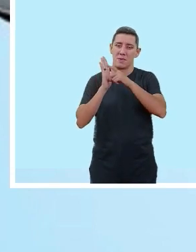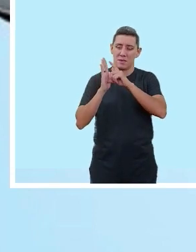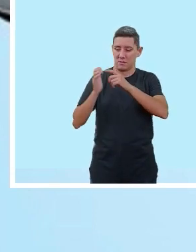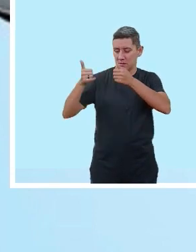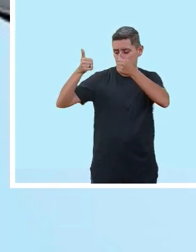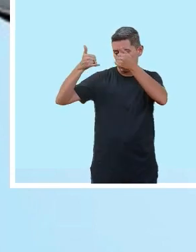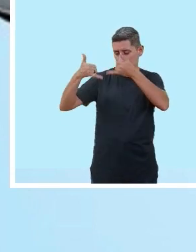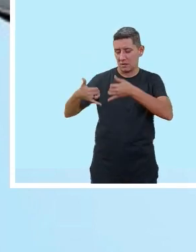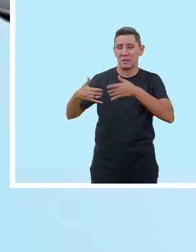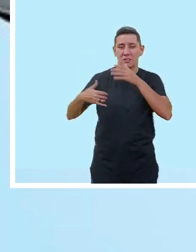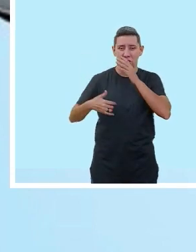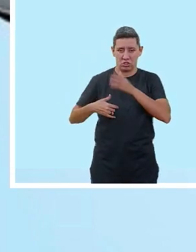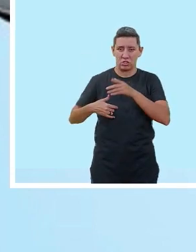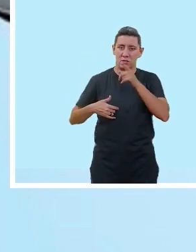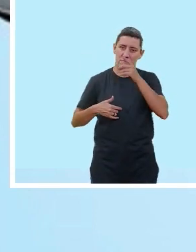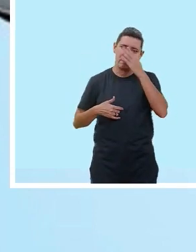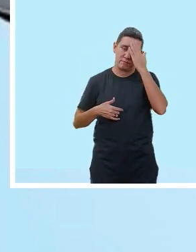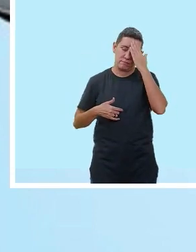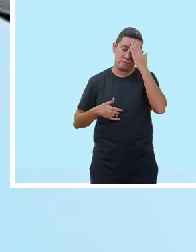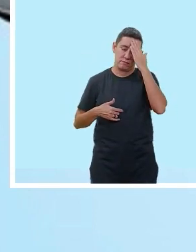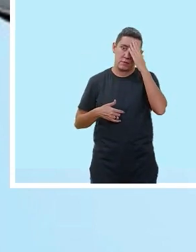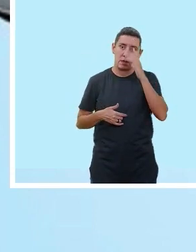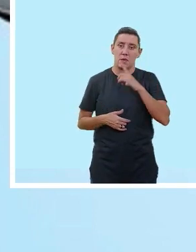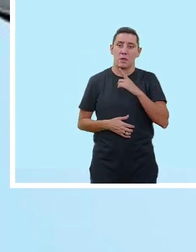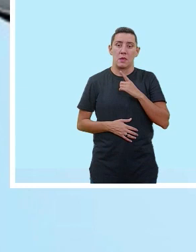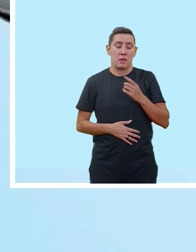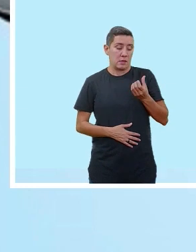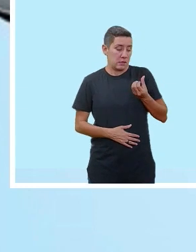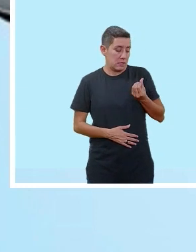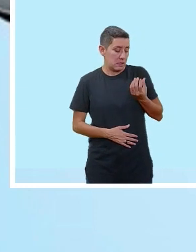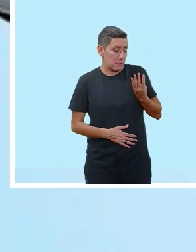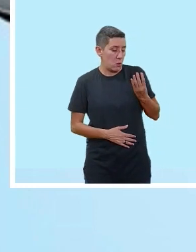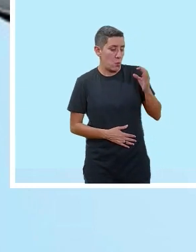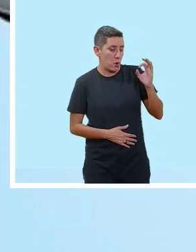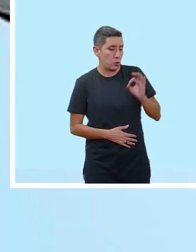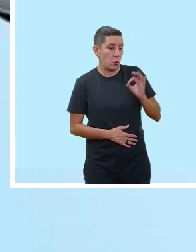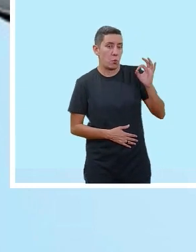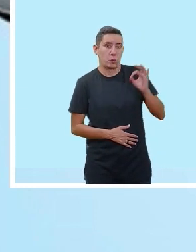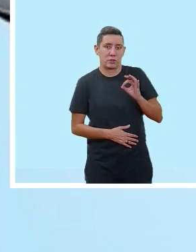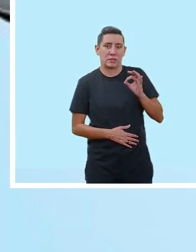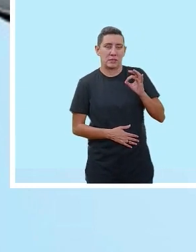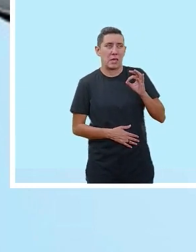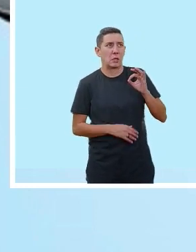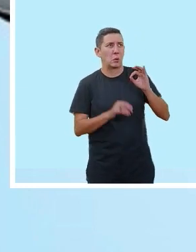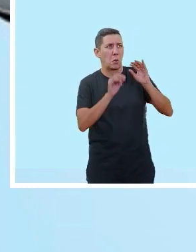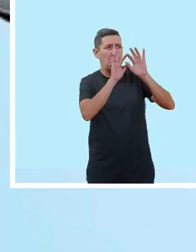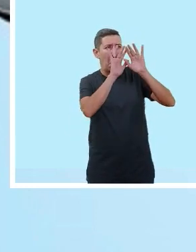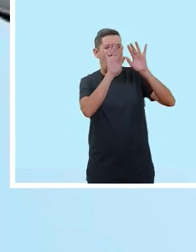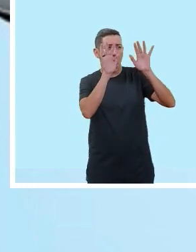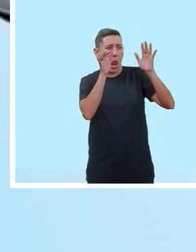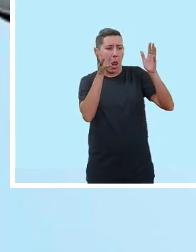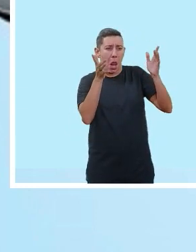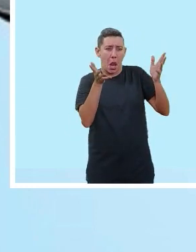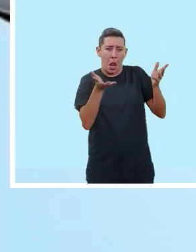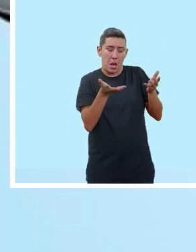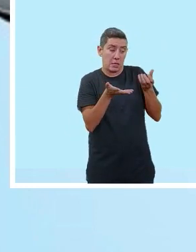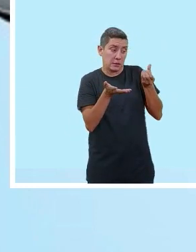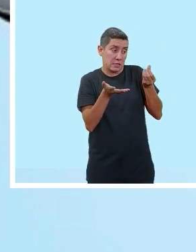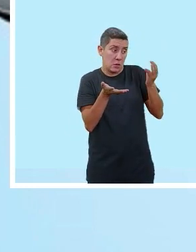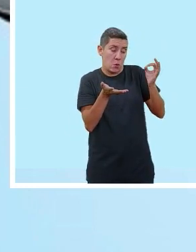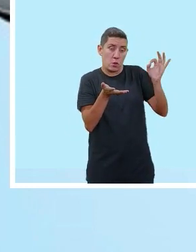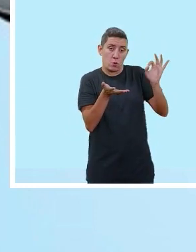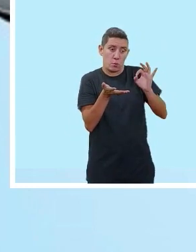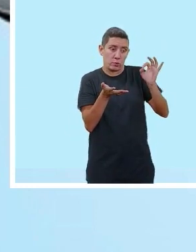né? Praticamente 64% das emissões globais elas estão concentradas em 5